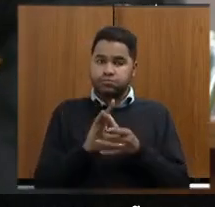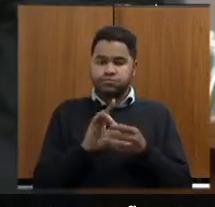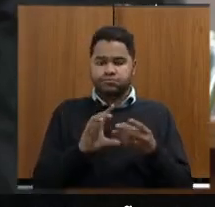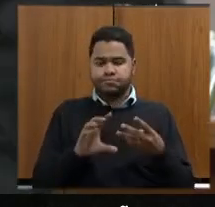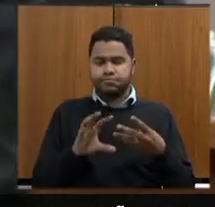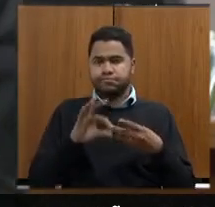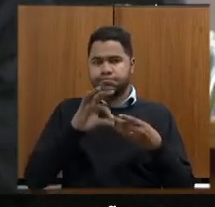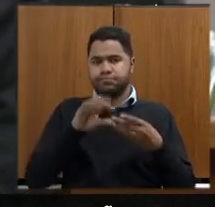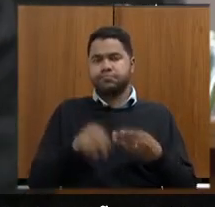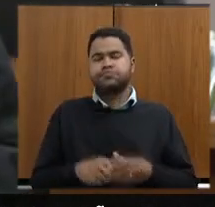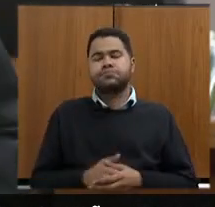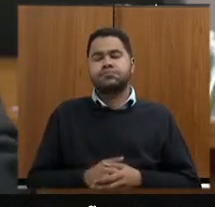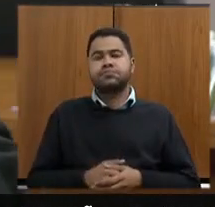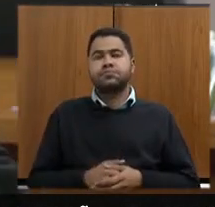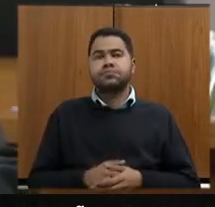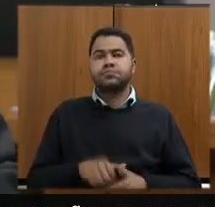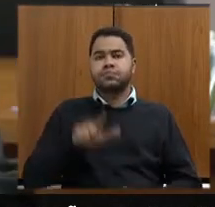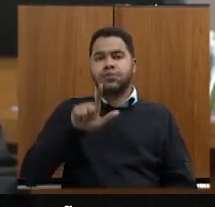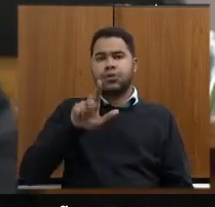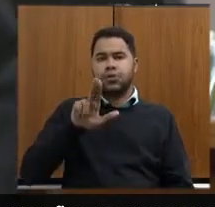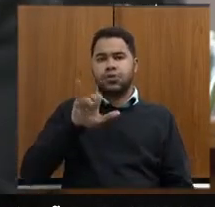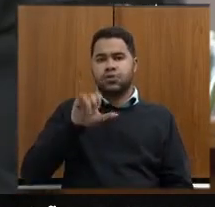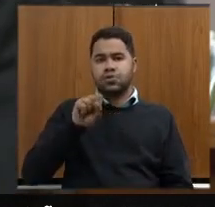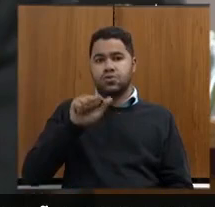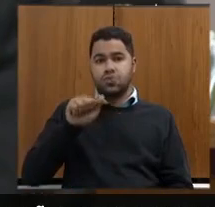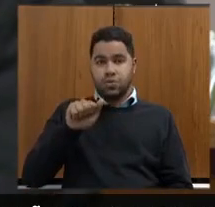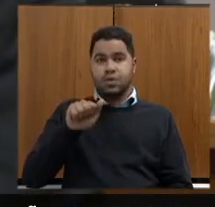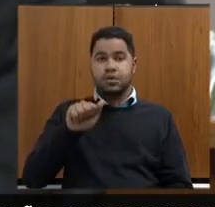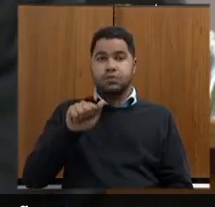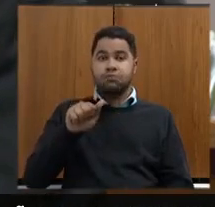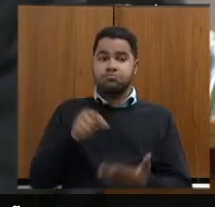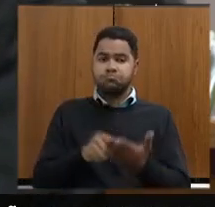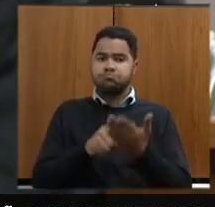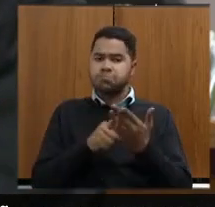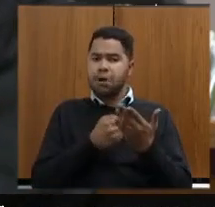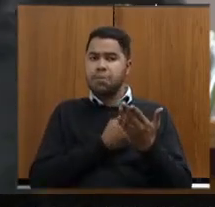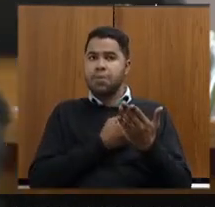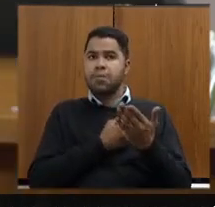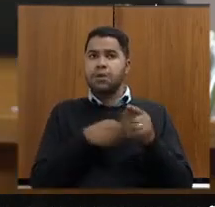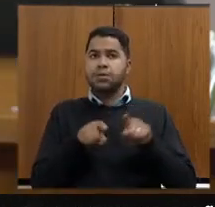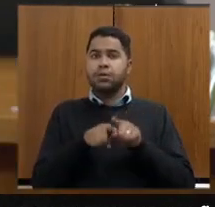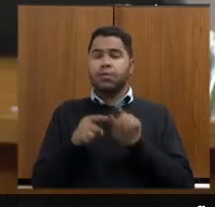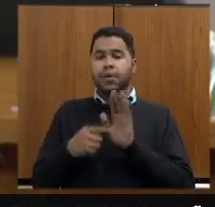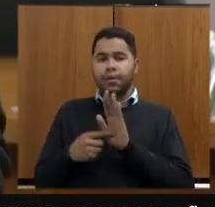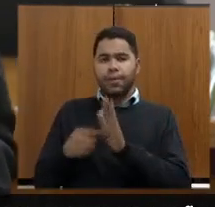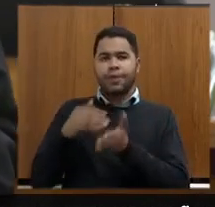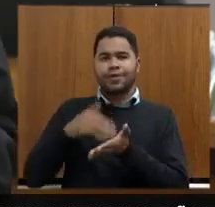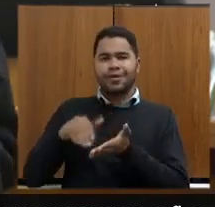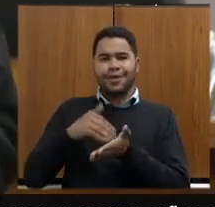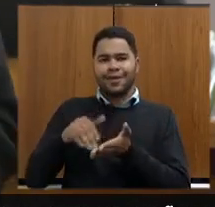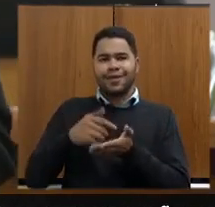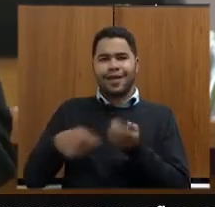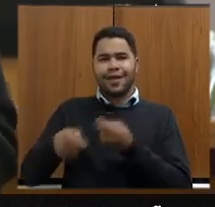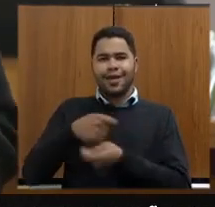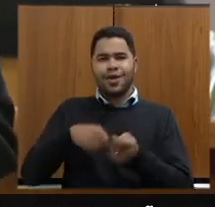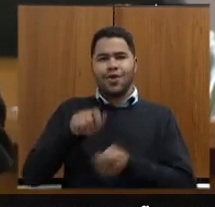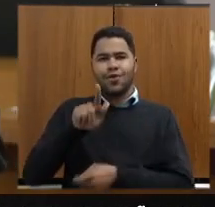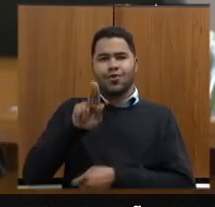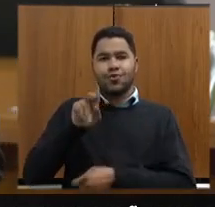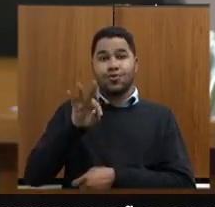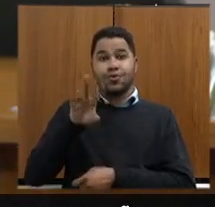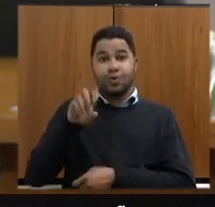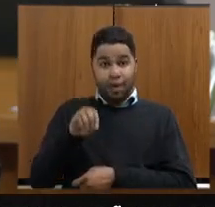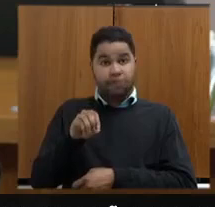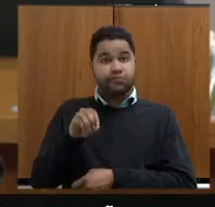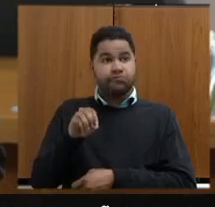essa é a Luiza apresentou aqui os números e eu apresentei ao secretário da Fazenda do Estado Barbosa